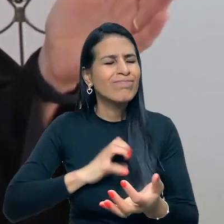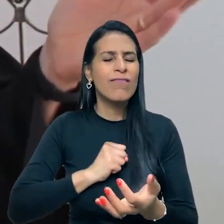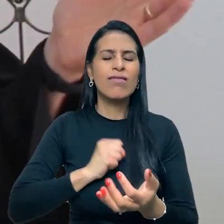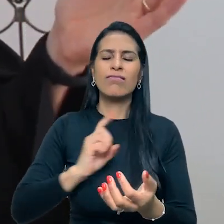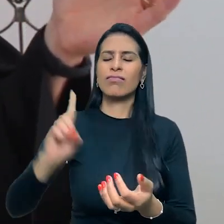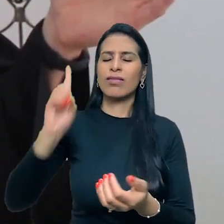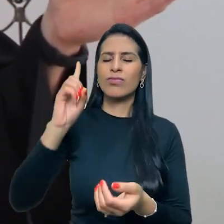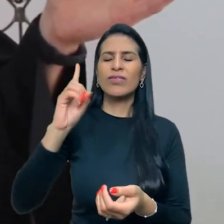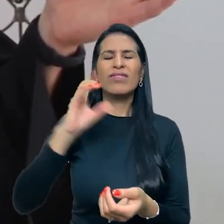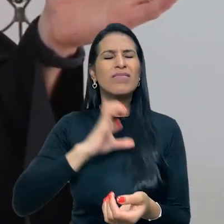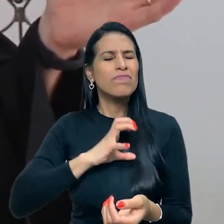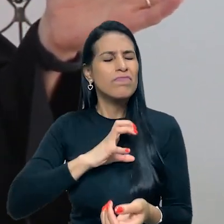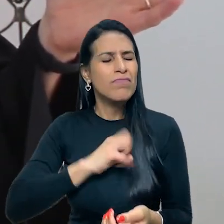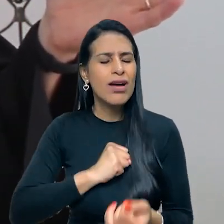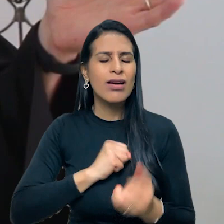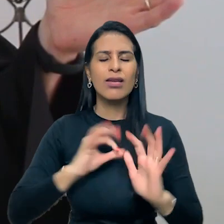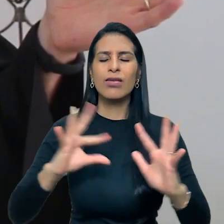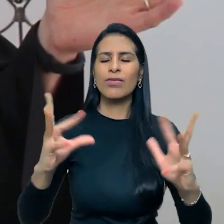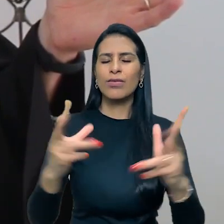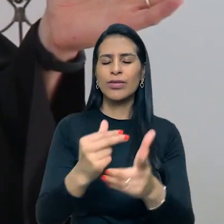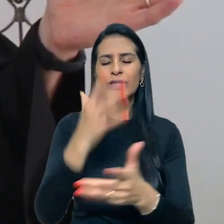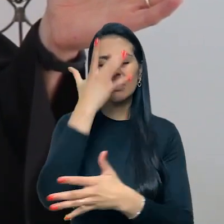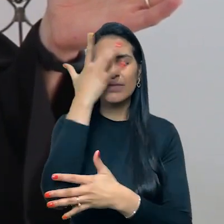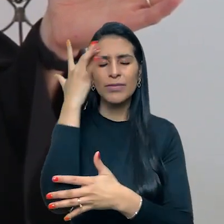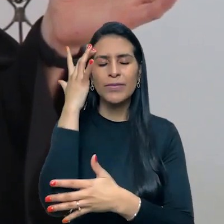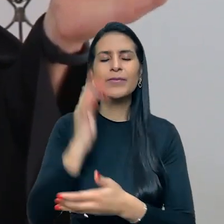e amar as pessoas.